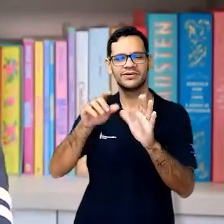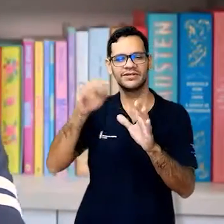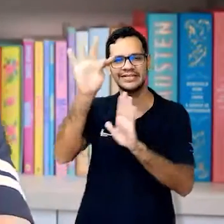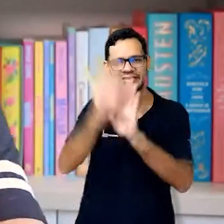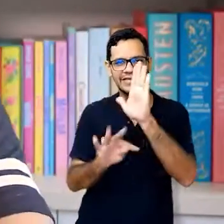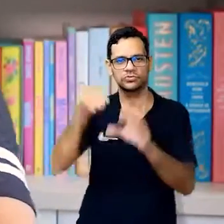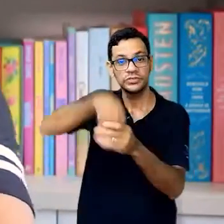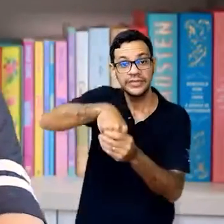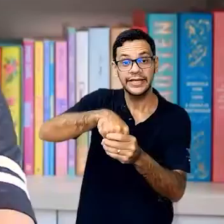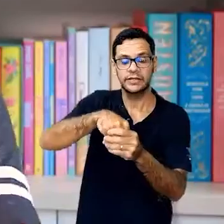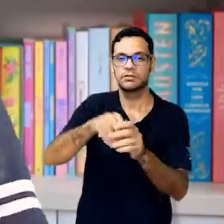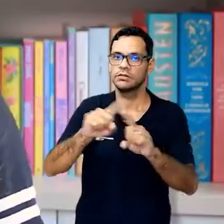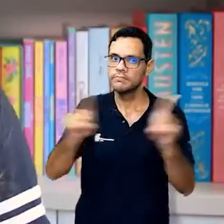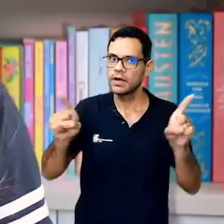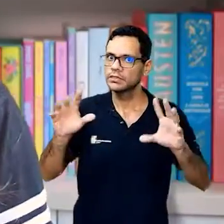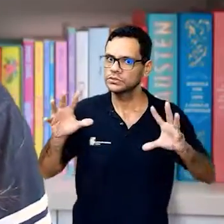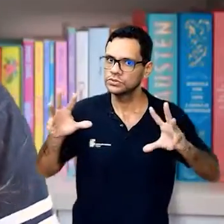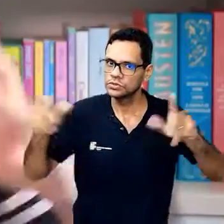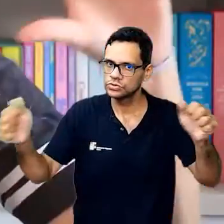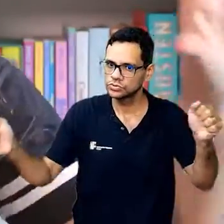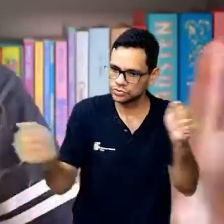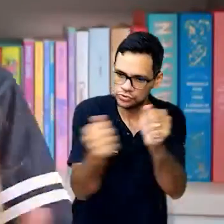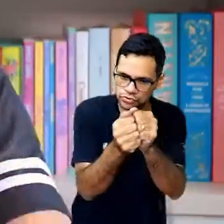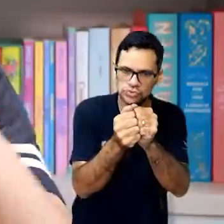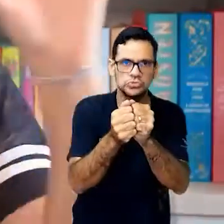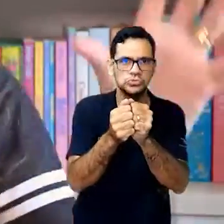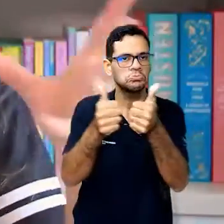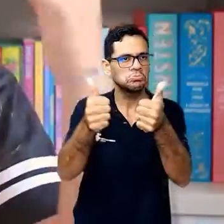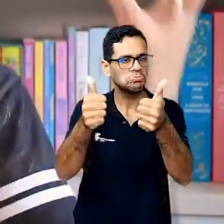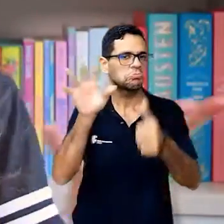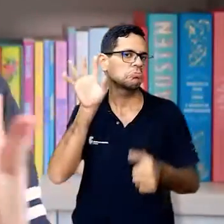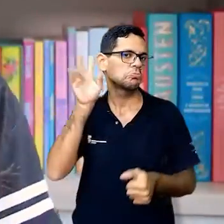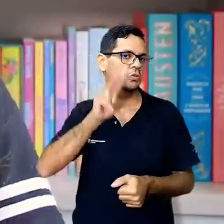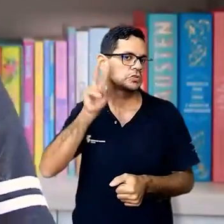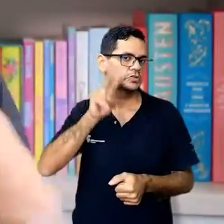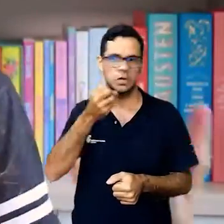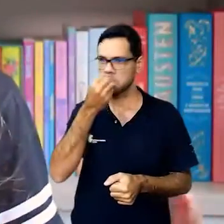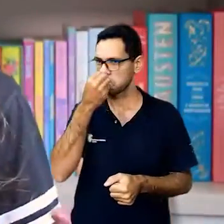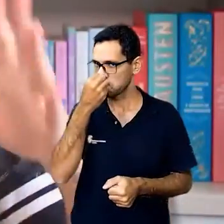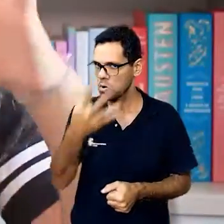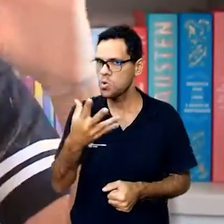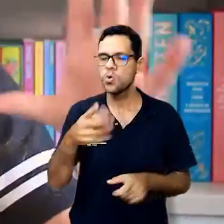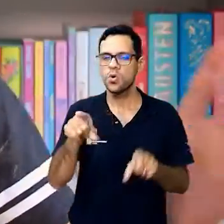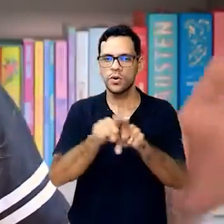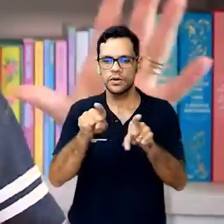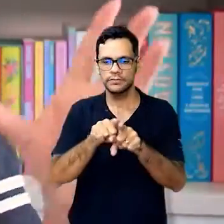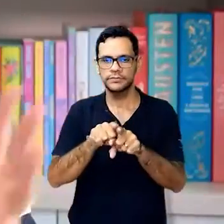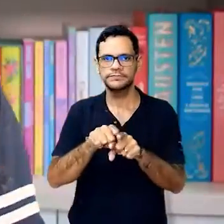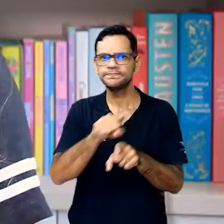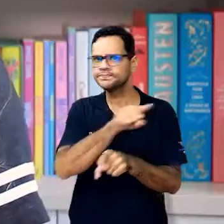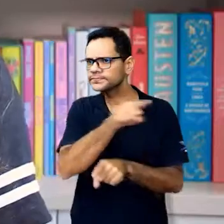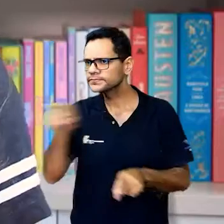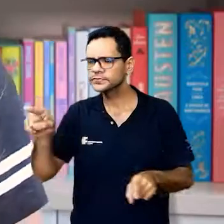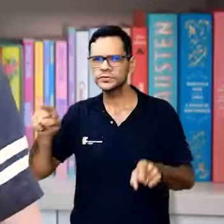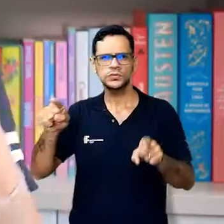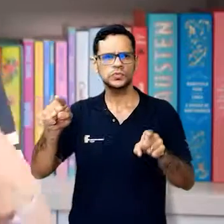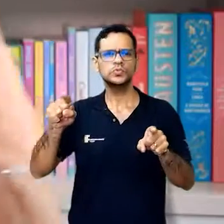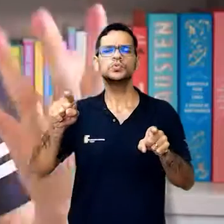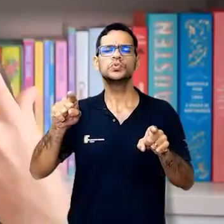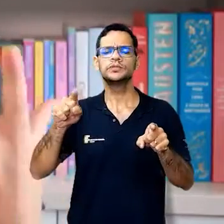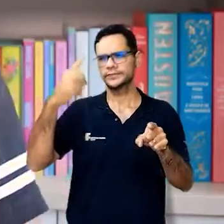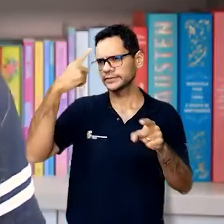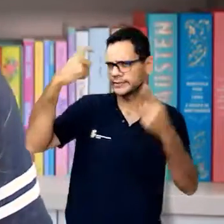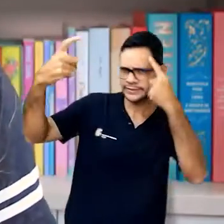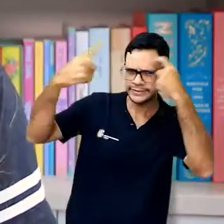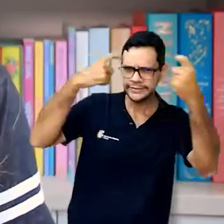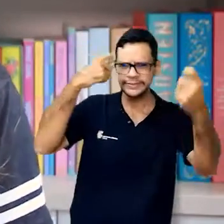textos diferentes, assim, que você vai encontrar aqui nesse livro, mas todos eles juntos, compilados, assim, faz todo sentido, né? Monta a história. Então, todos